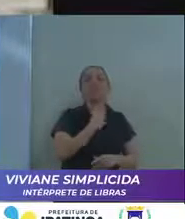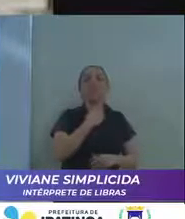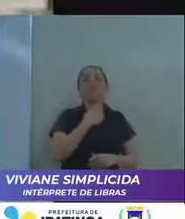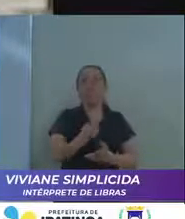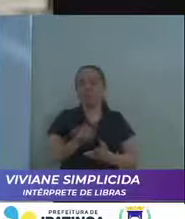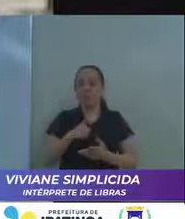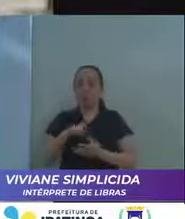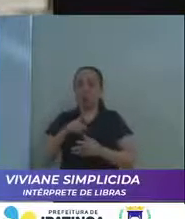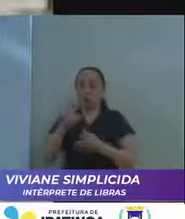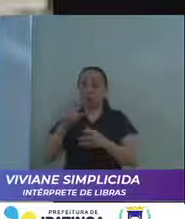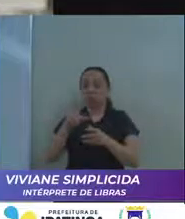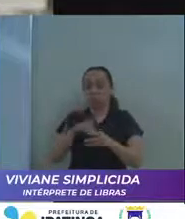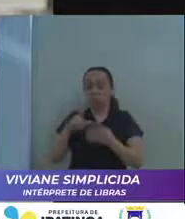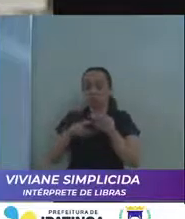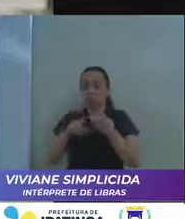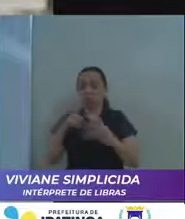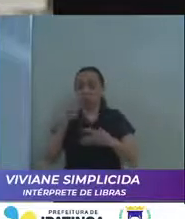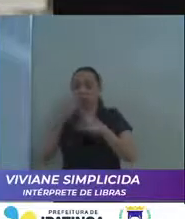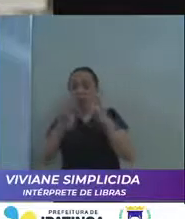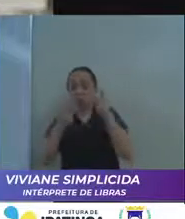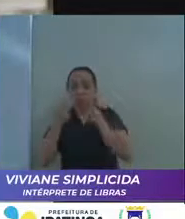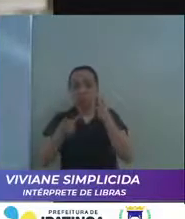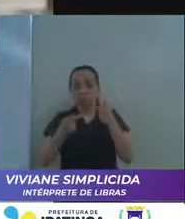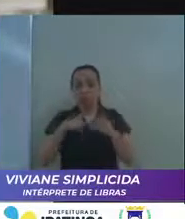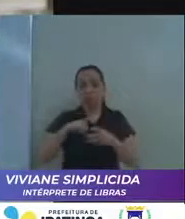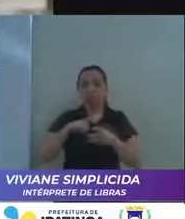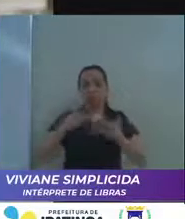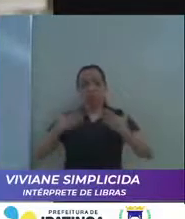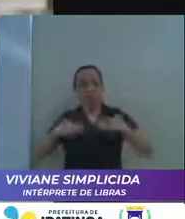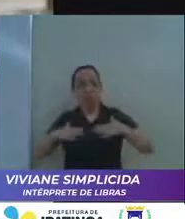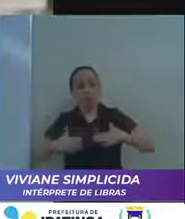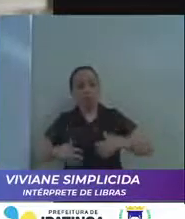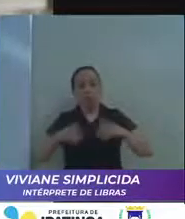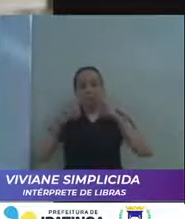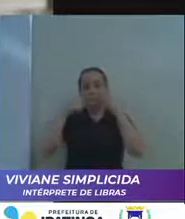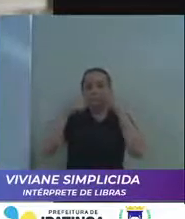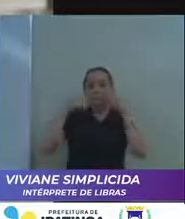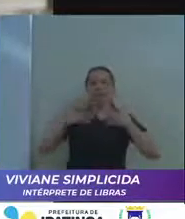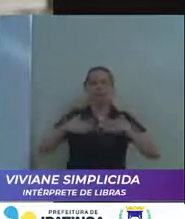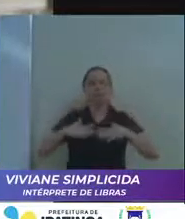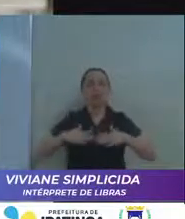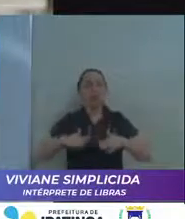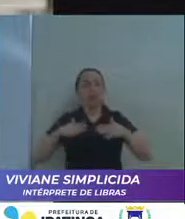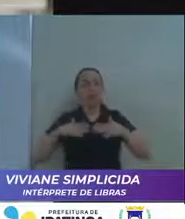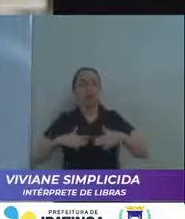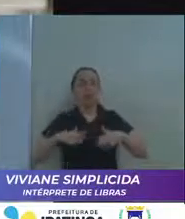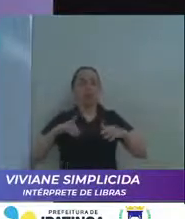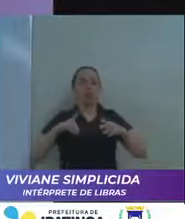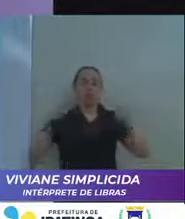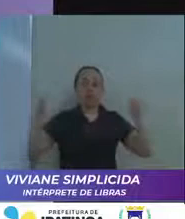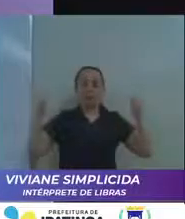Enquanto estiver falando, mantenha a postura corporal sempre ereta, relaxada e livre de tensões.